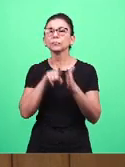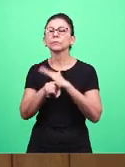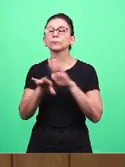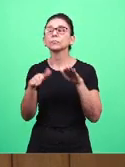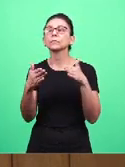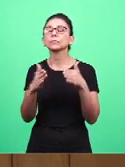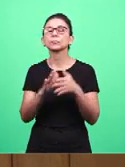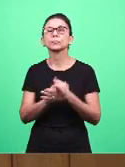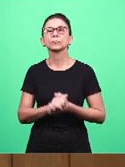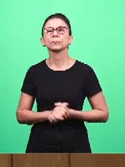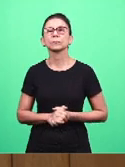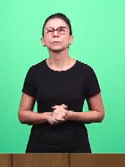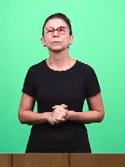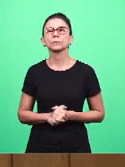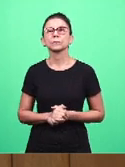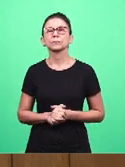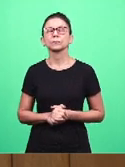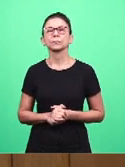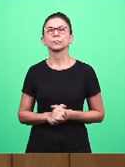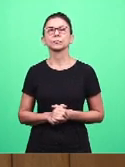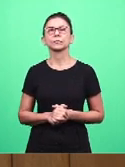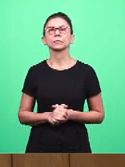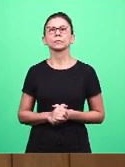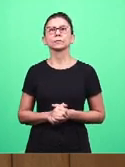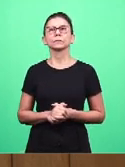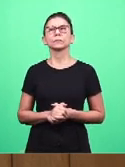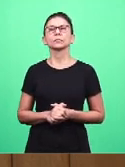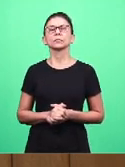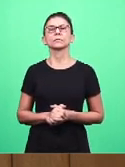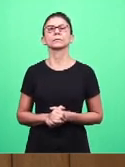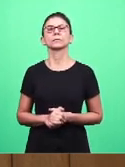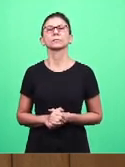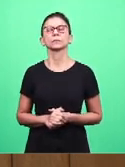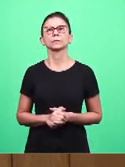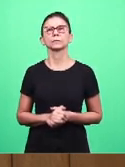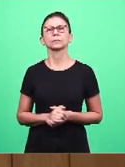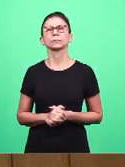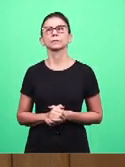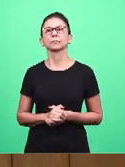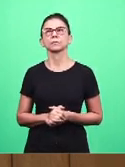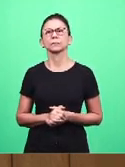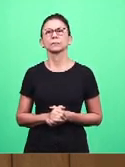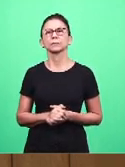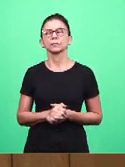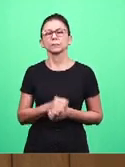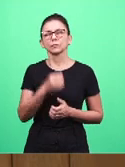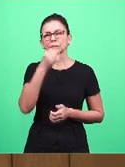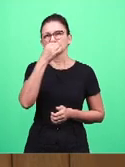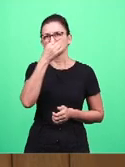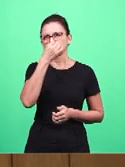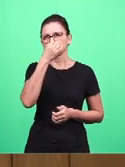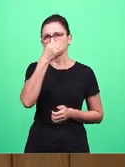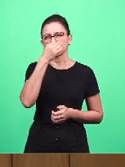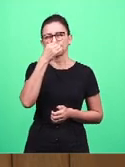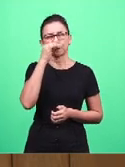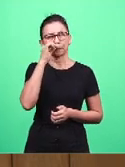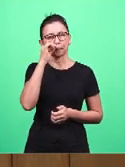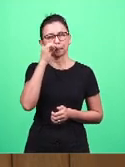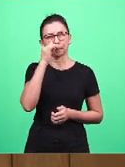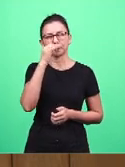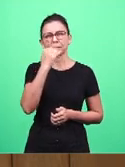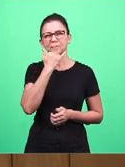Dá um tempo, pessoal. Não, vamos ter o tempo, né? Vamos ter o tempo. 5 minutos. Enquanto isso, os irmãos estão nas